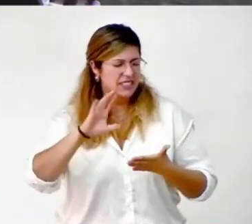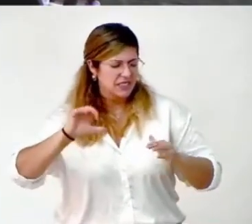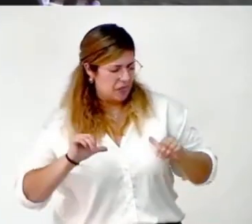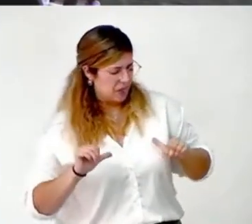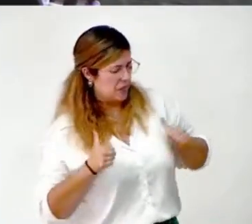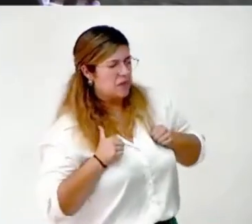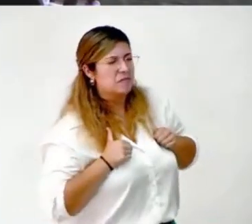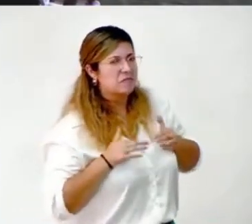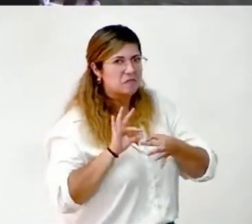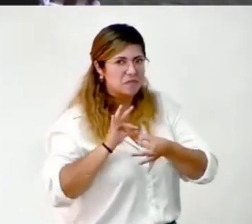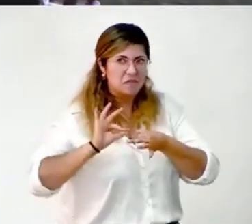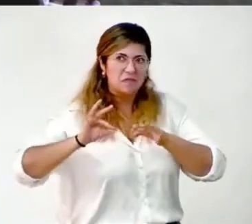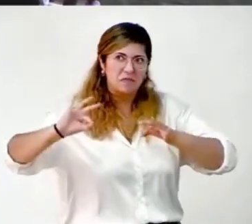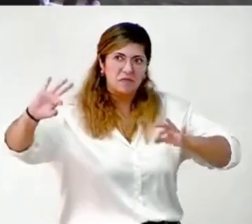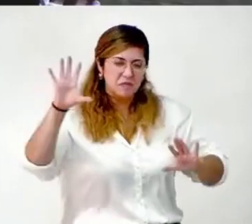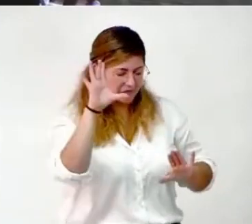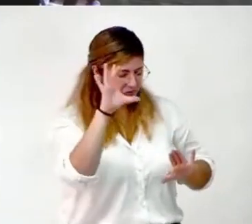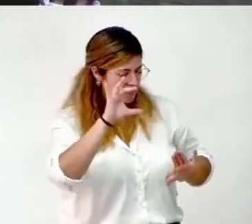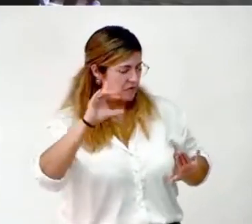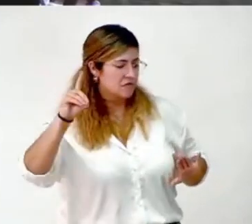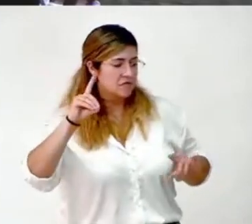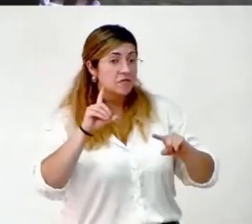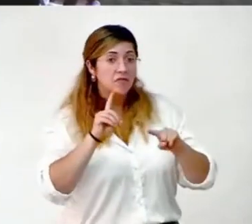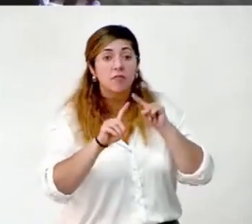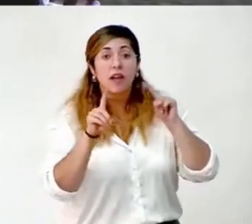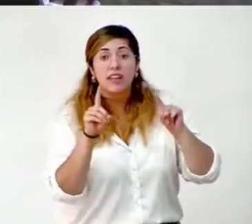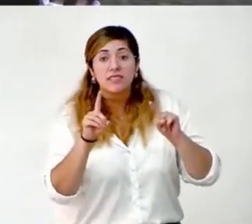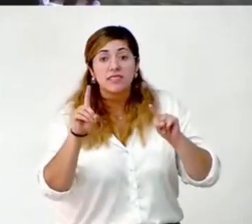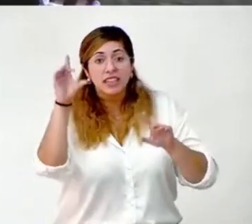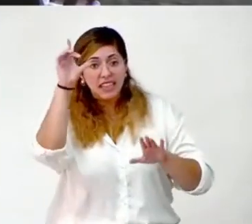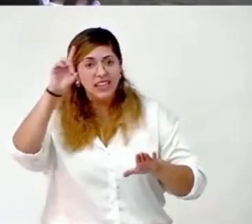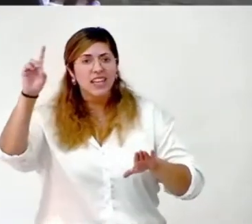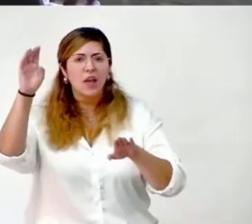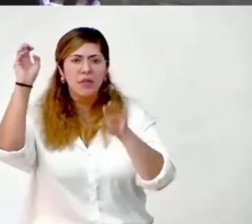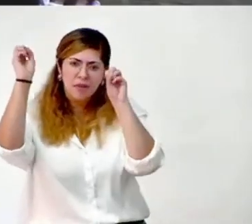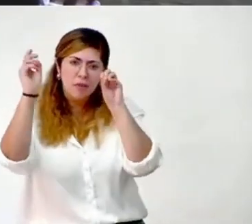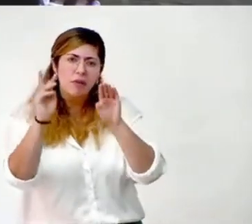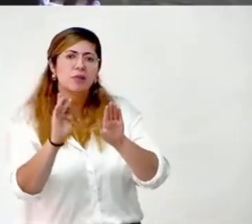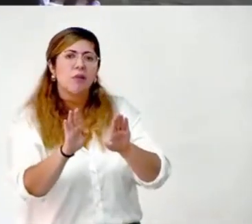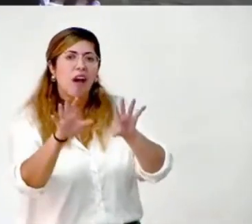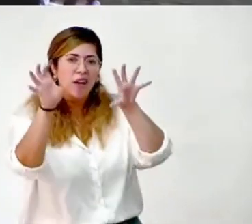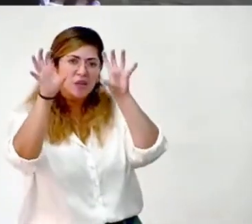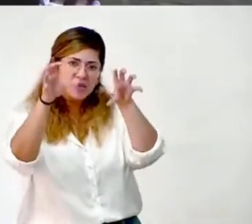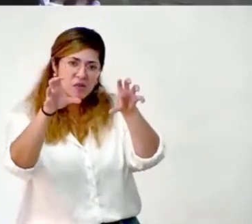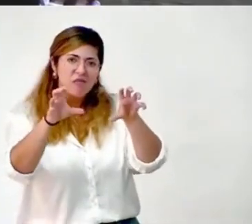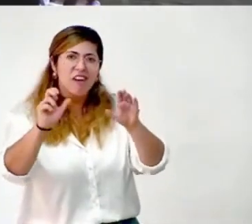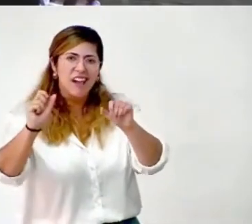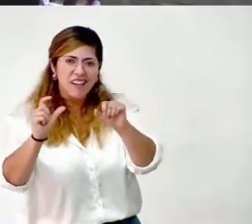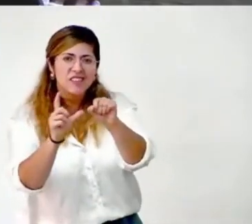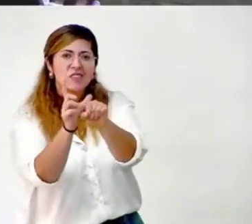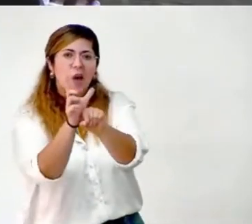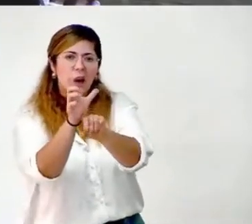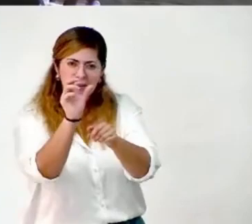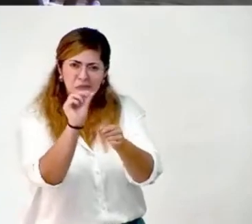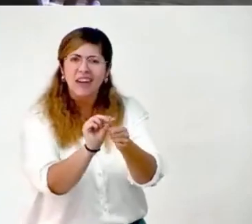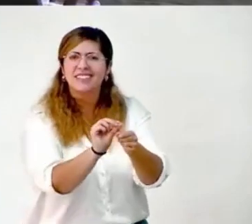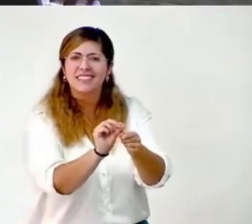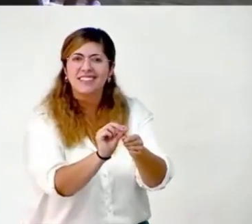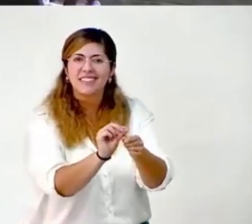prazer, longe do Criador, são abençoados por Deus. Eles acordam, eles